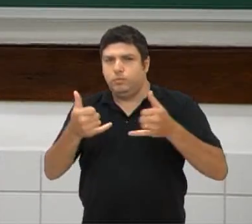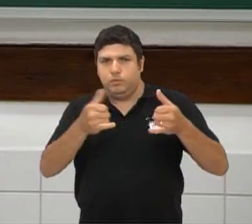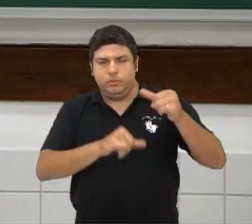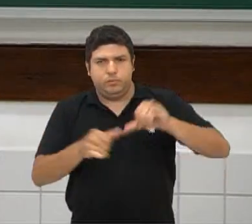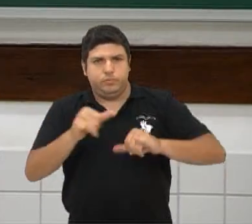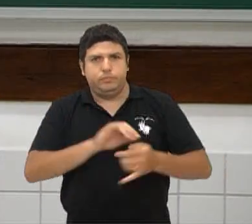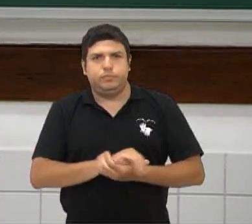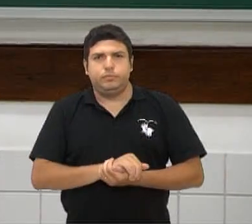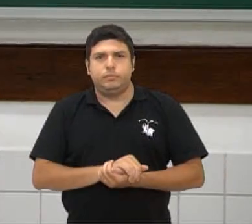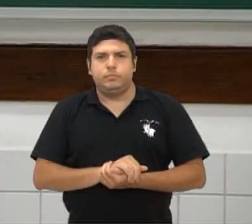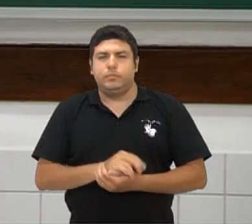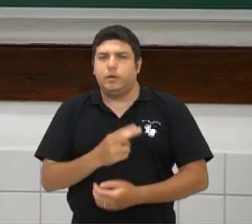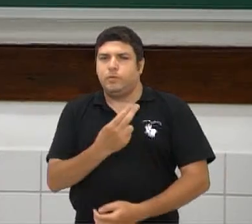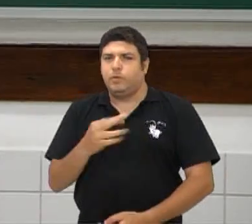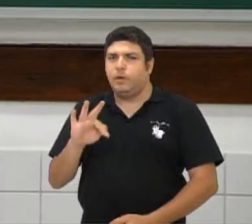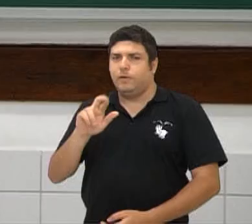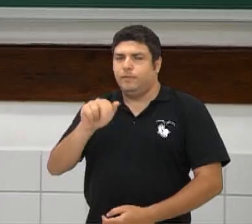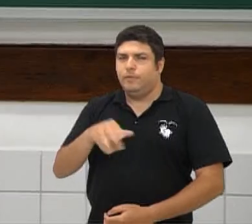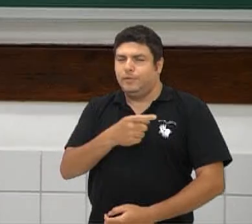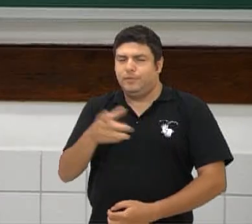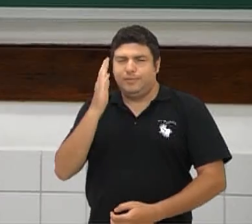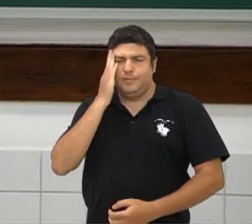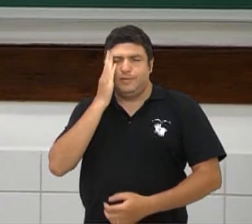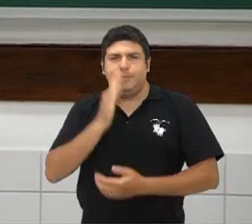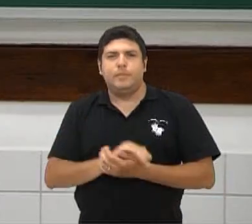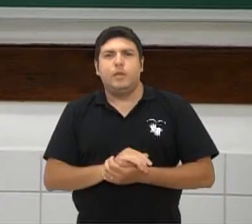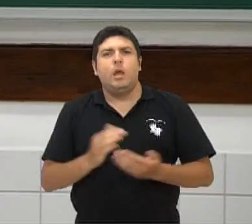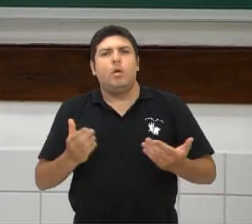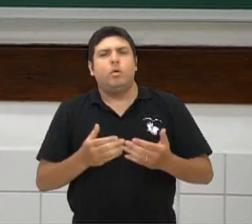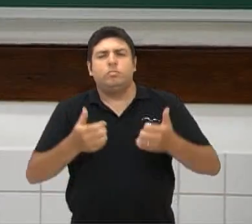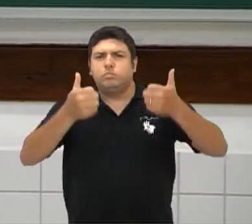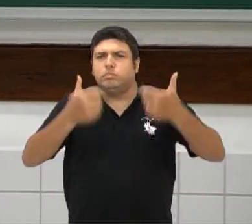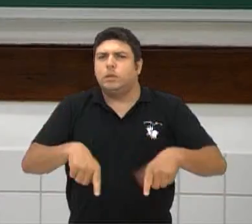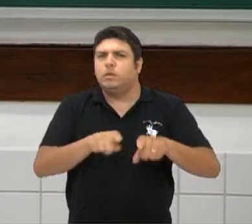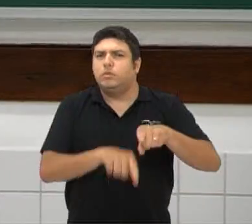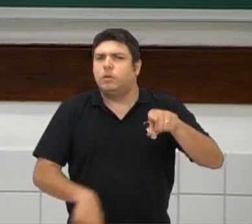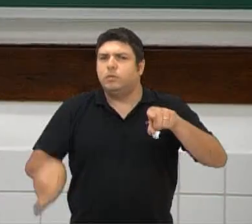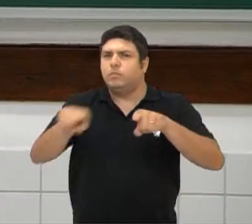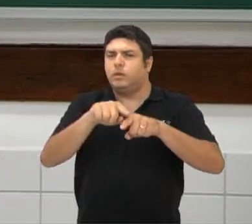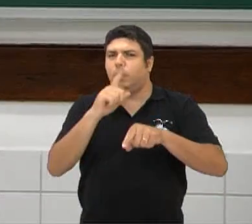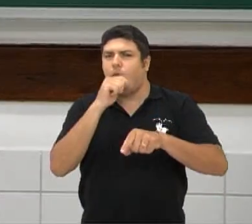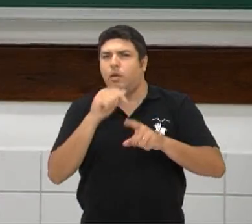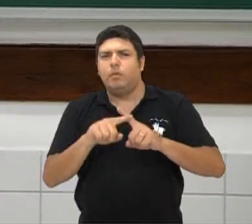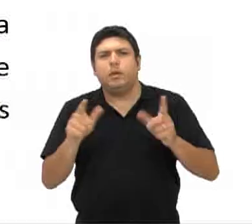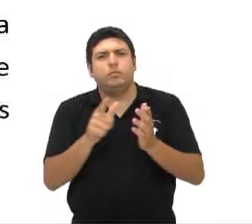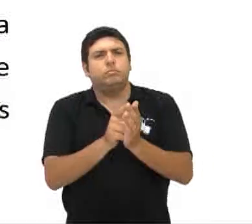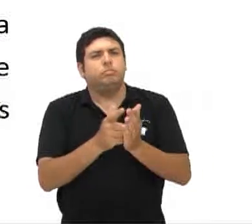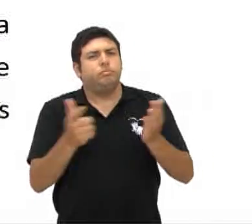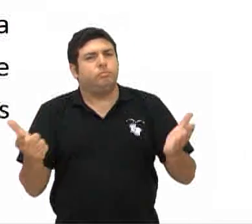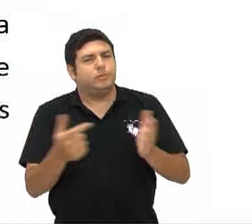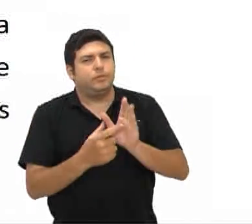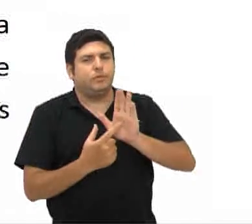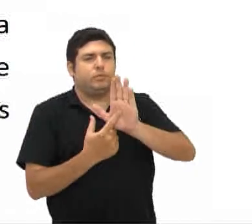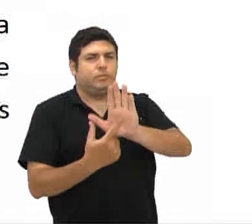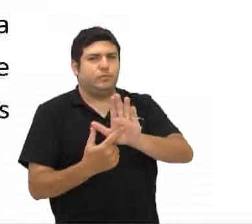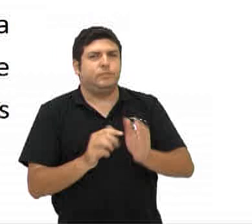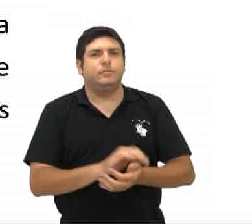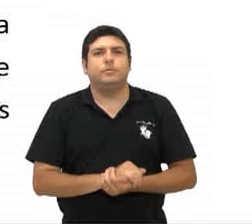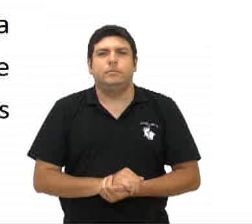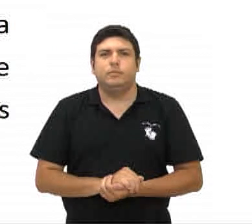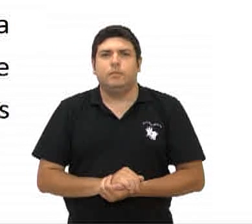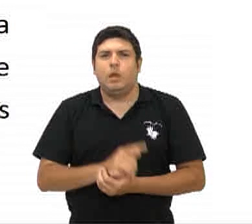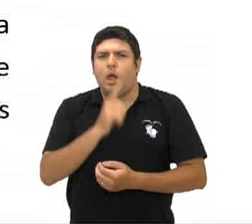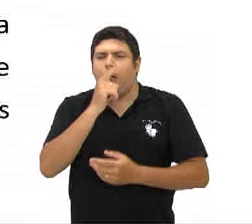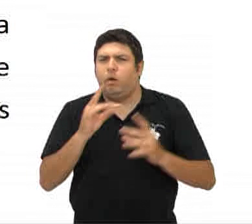saber. Hoje a gente vai falar do ciclo da água. Mas antes, vamos começar com a nossa reportagem do dia aqui? A água não vai